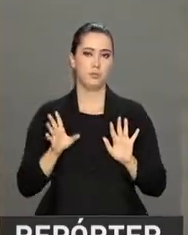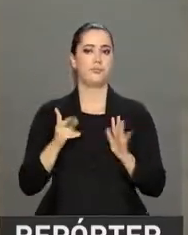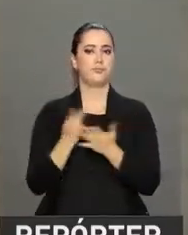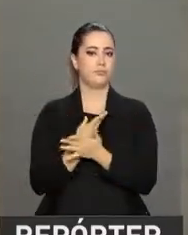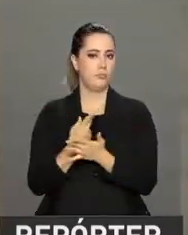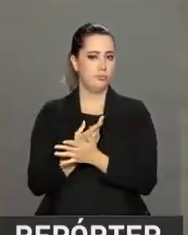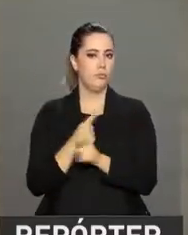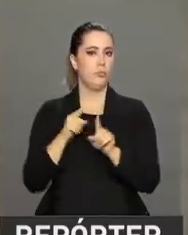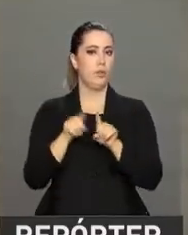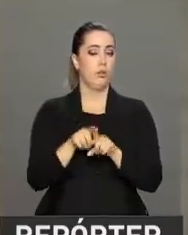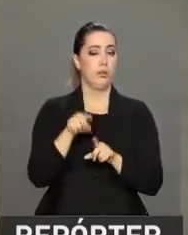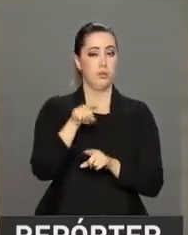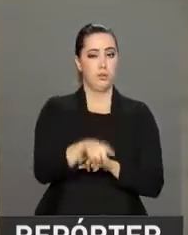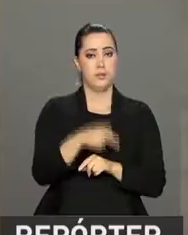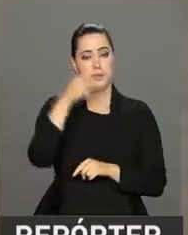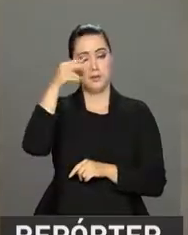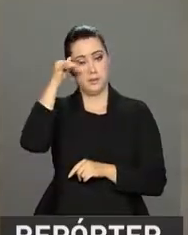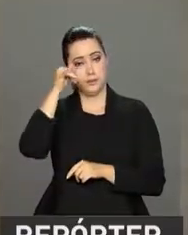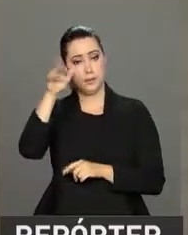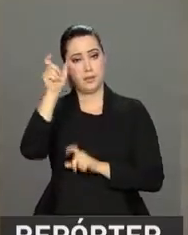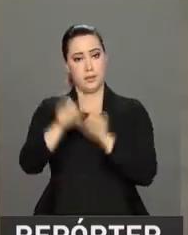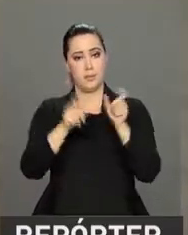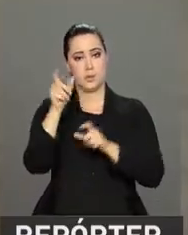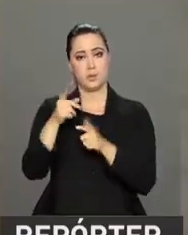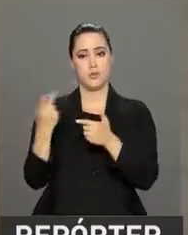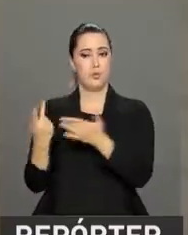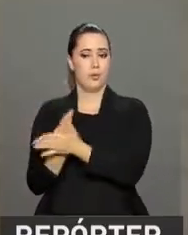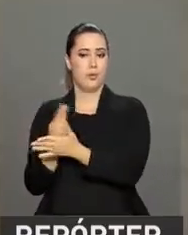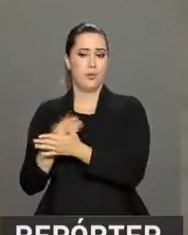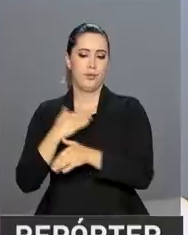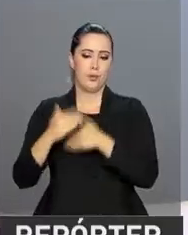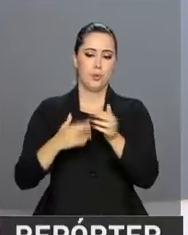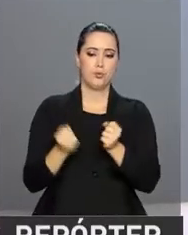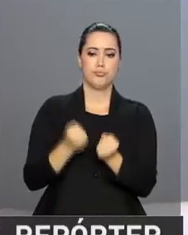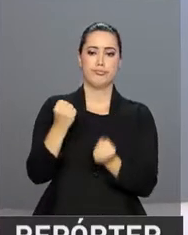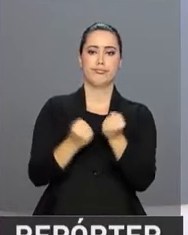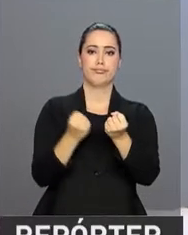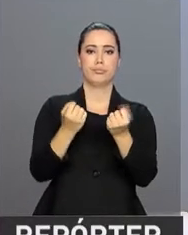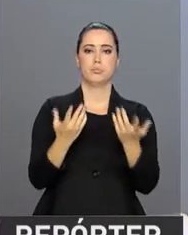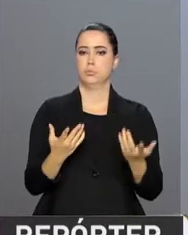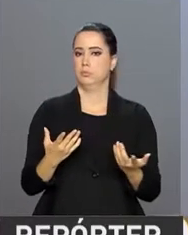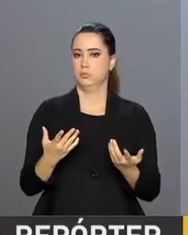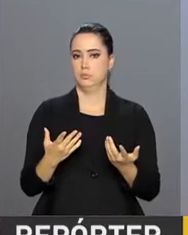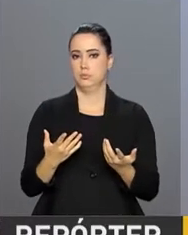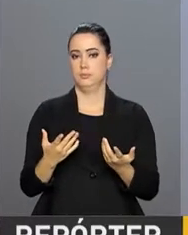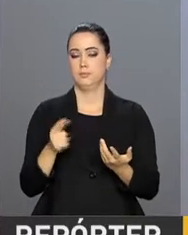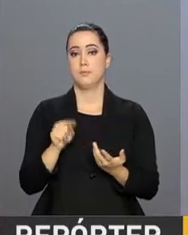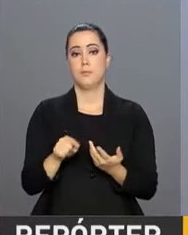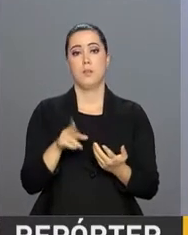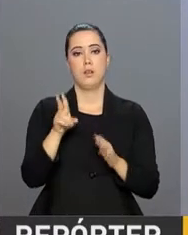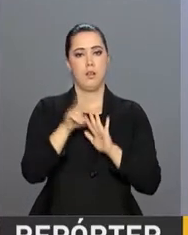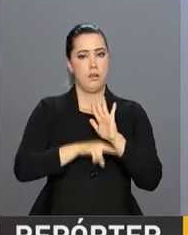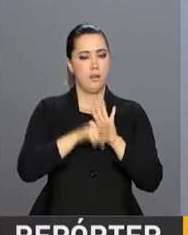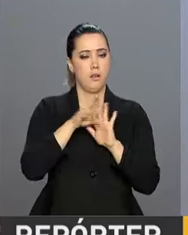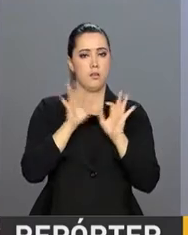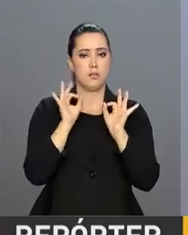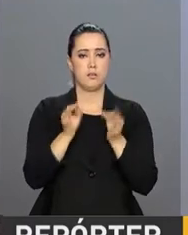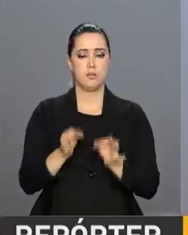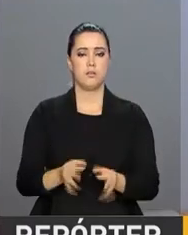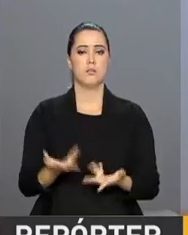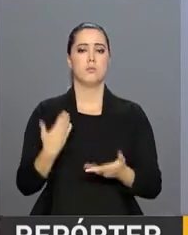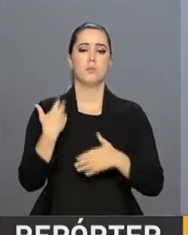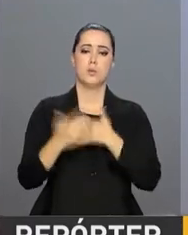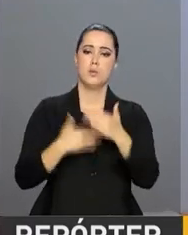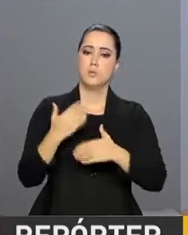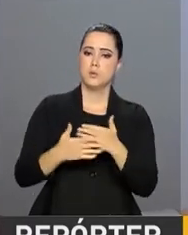tenha condições de dirigir continue colocando vidas em risco foram estabelecidas regras muito claras para o